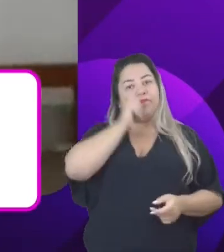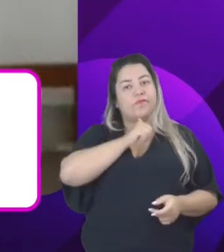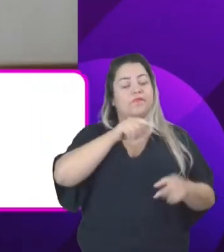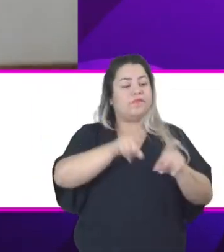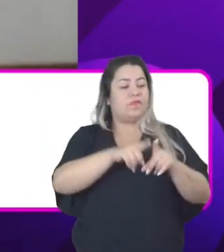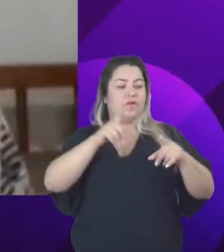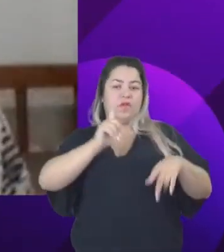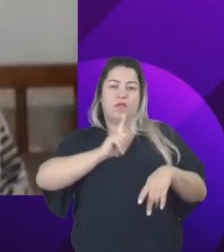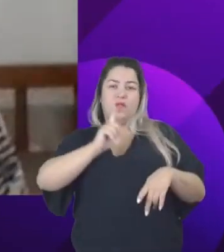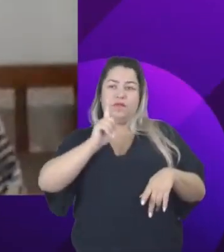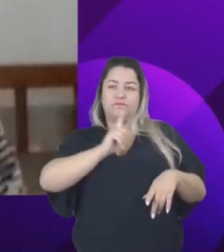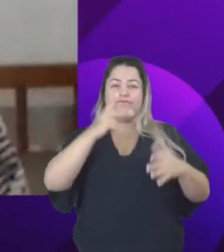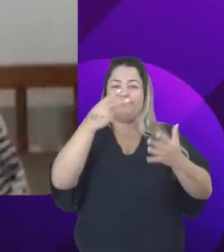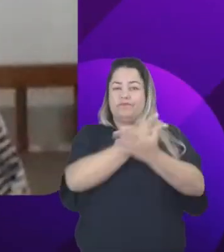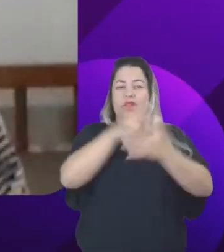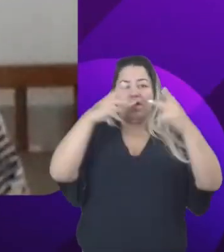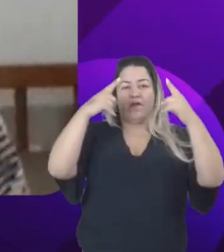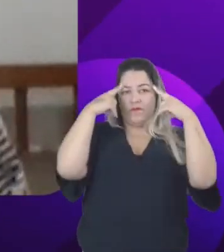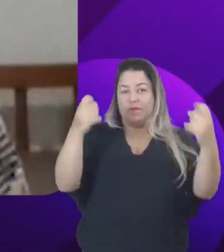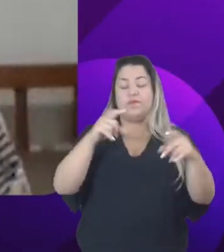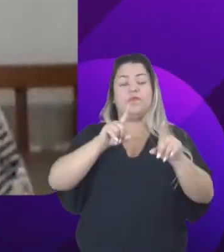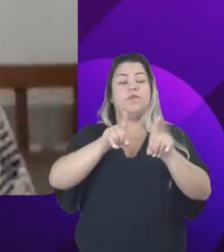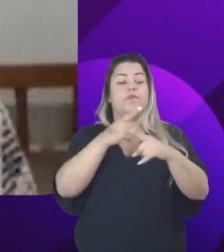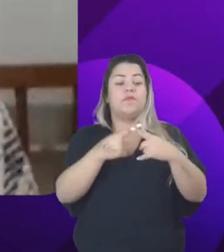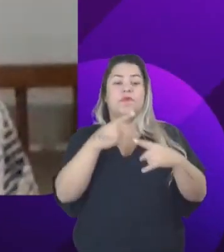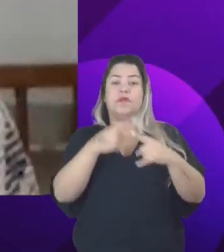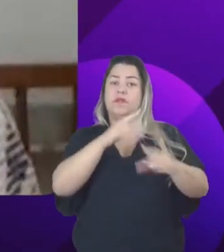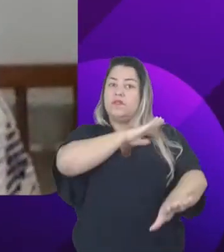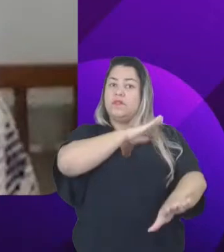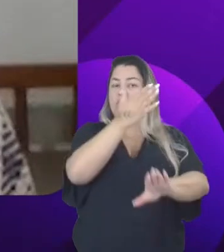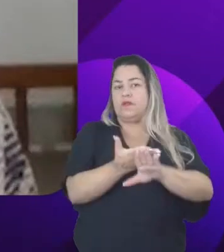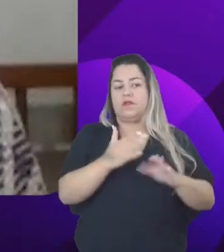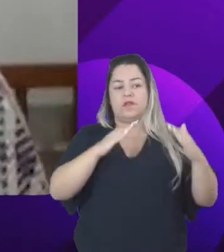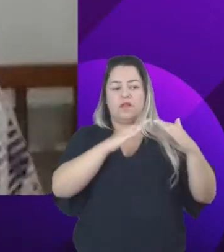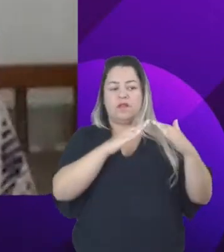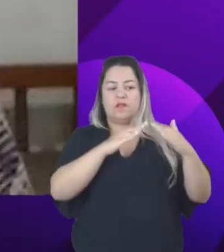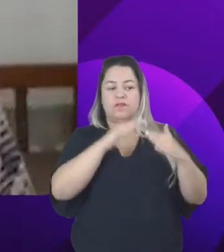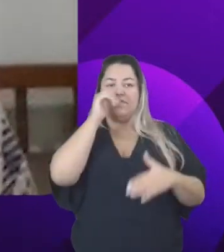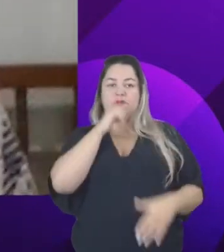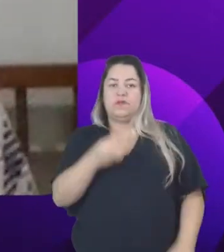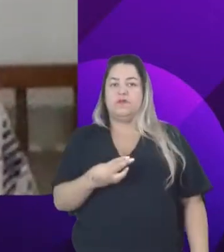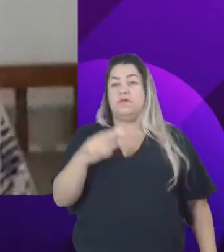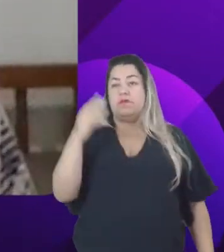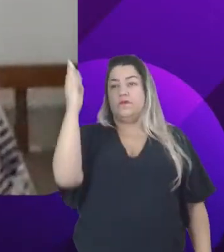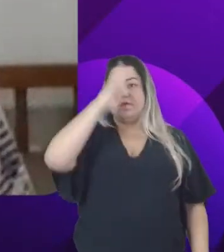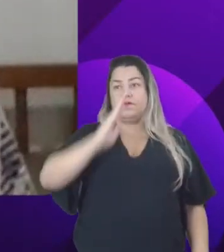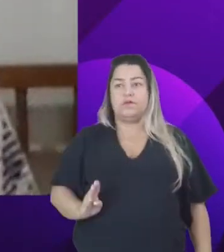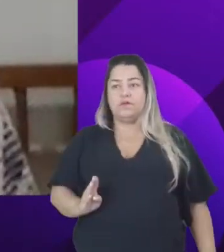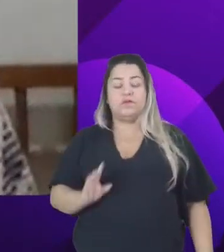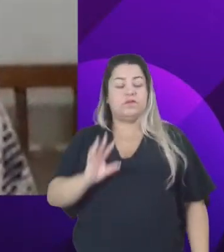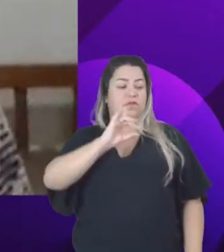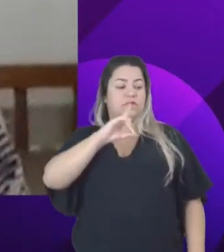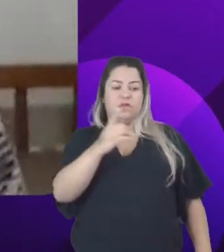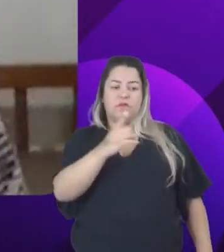de violência. Por que integrado? Porque na Casa da Mulher Brasileira tem DEAN,